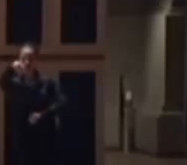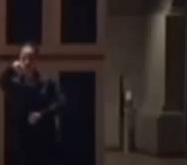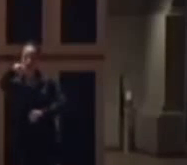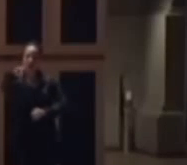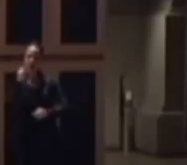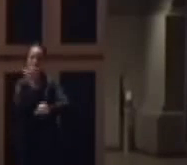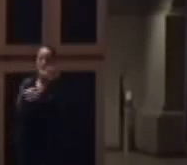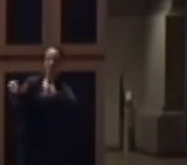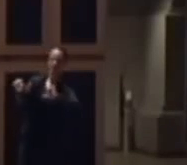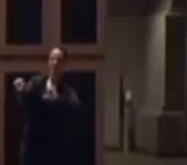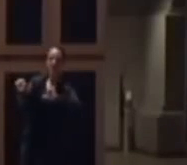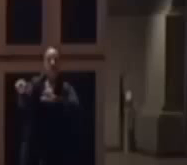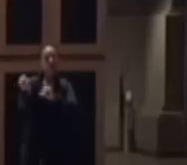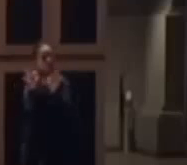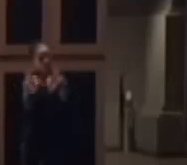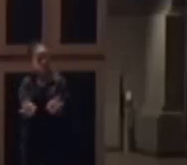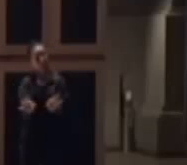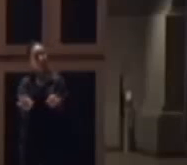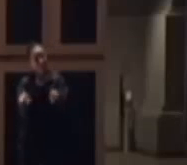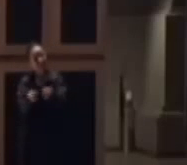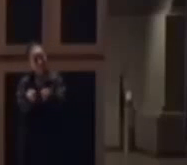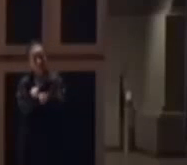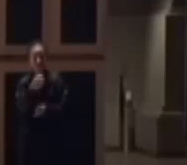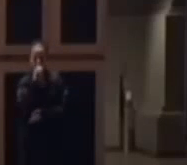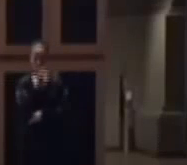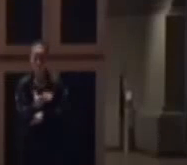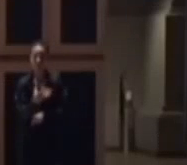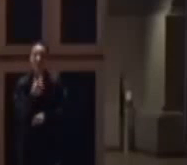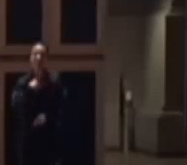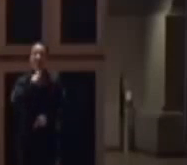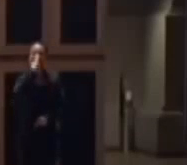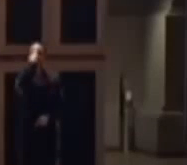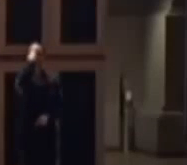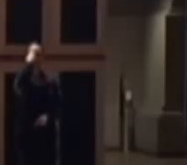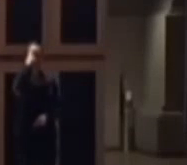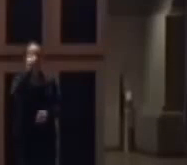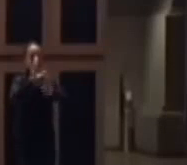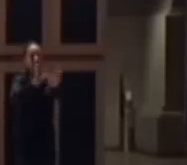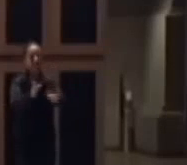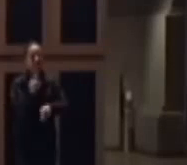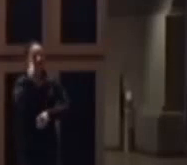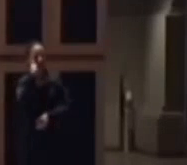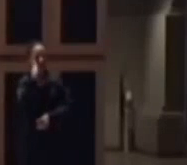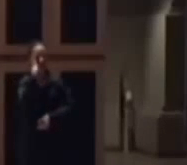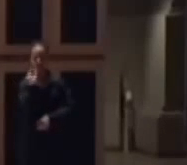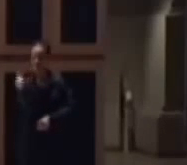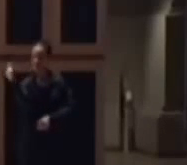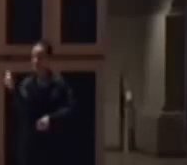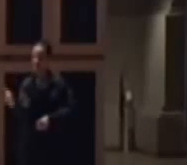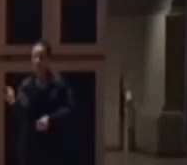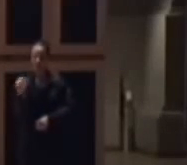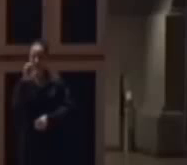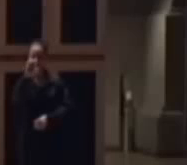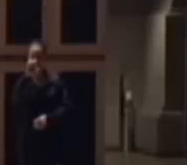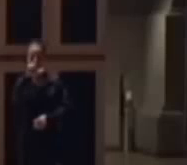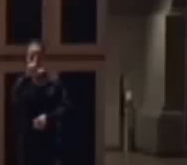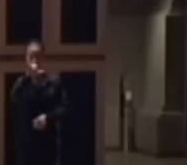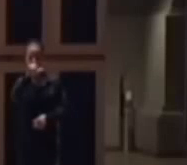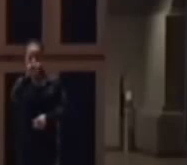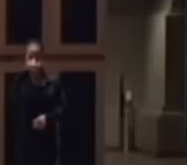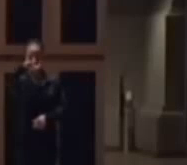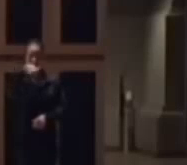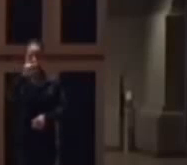certo. E eu acho que é muito importante verificar na fala da doutora Eliana dois pontos que eu acho que